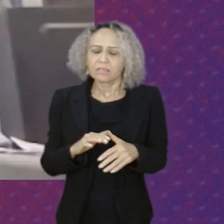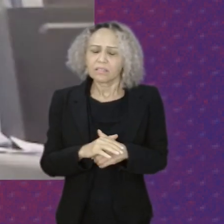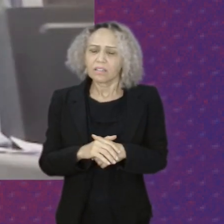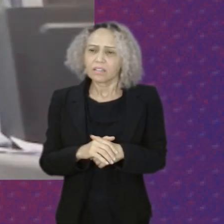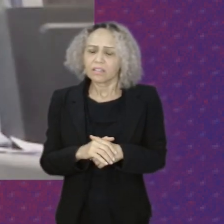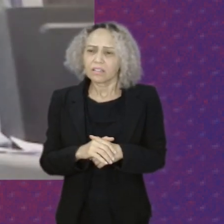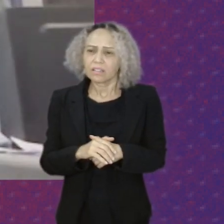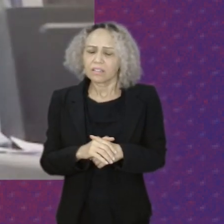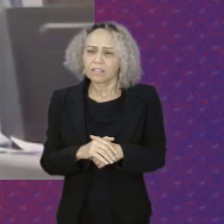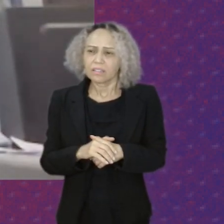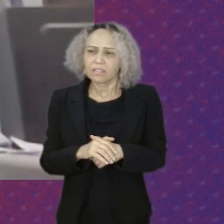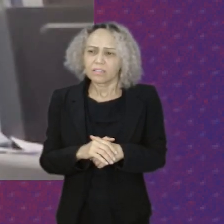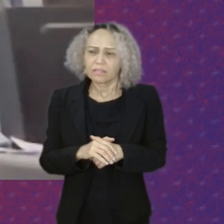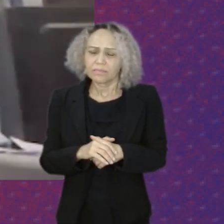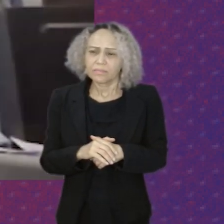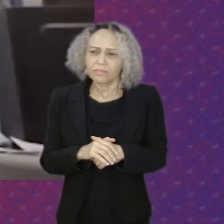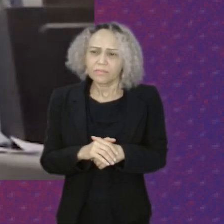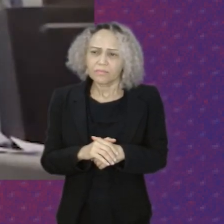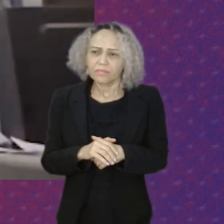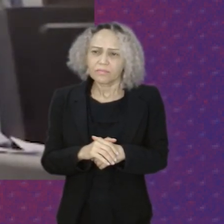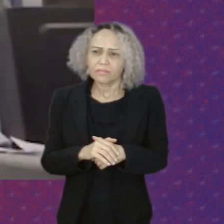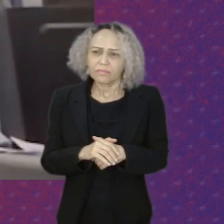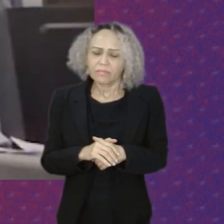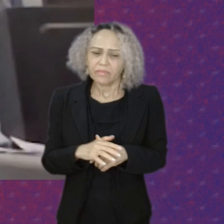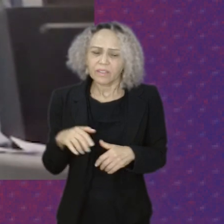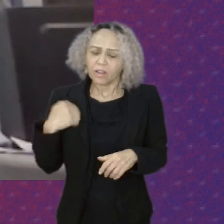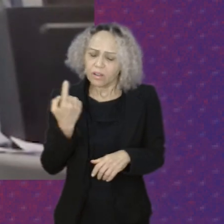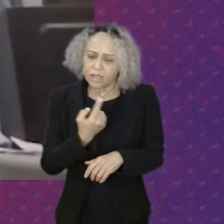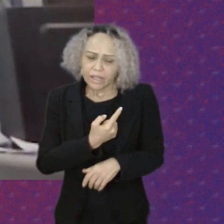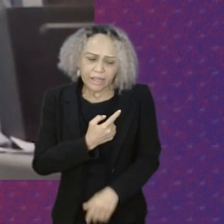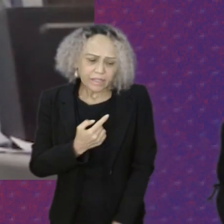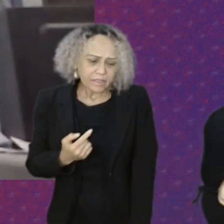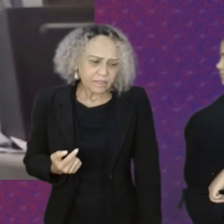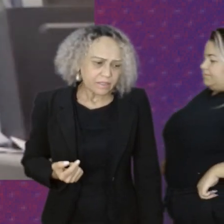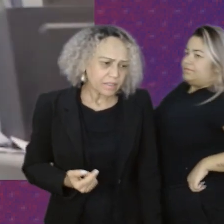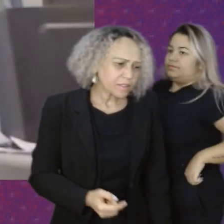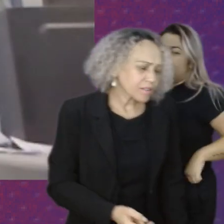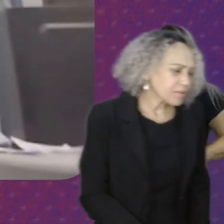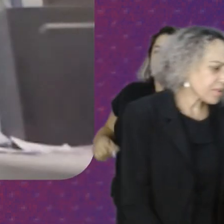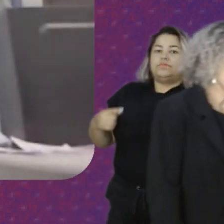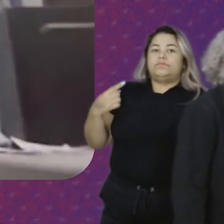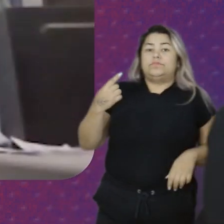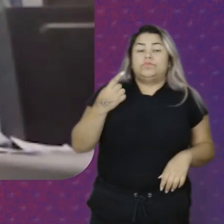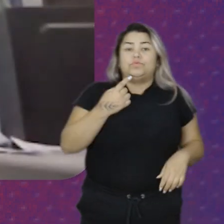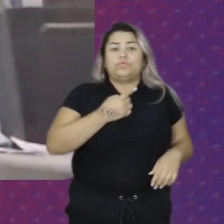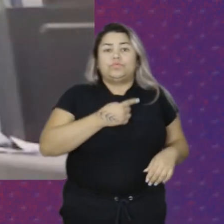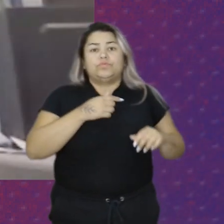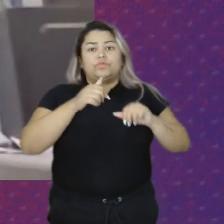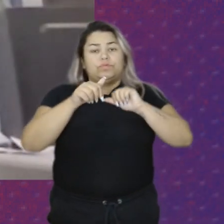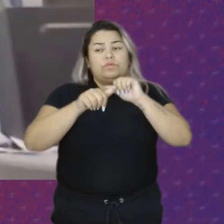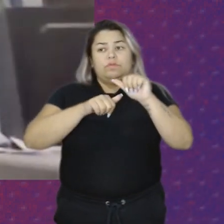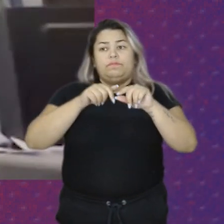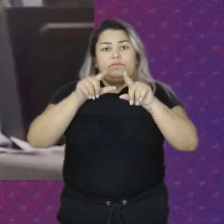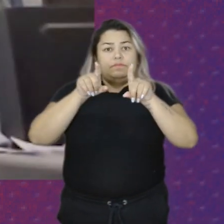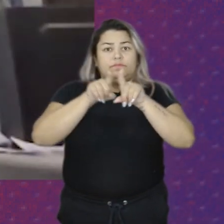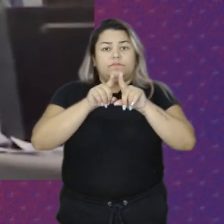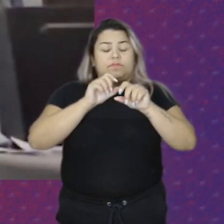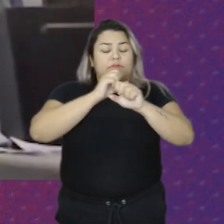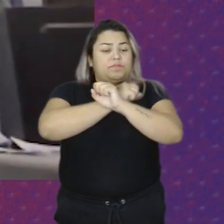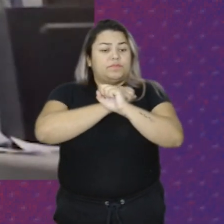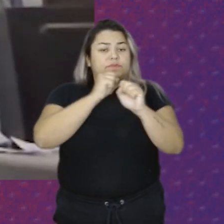Lembro que uma das primeiras políticas públicas que a gente, uma das que a gente recebeu na nossa